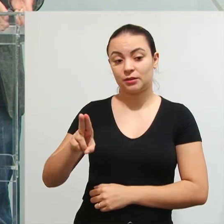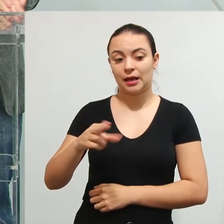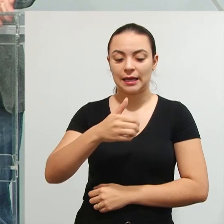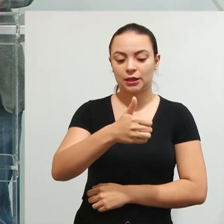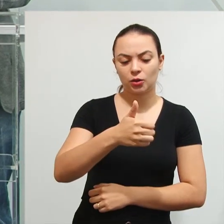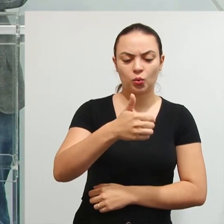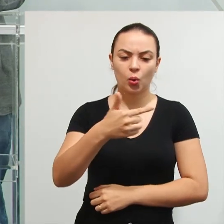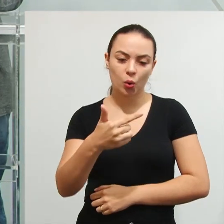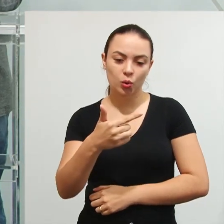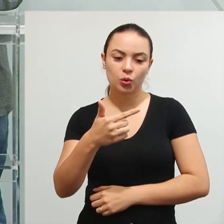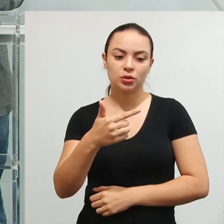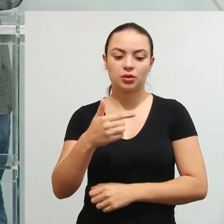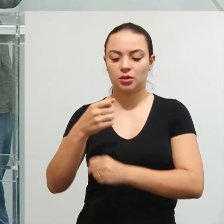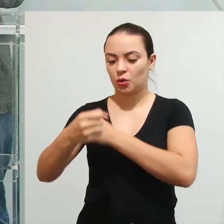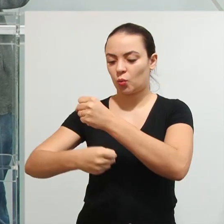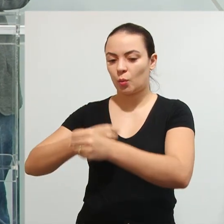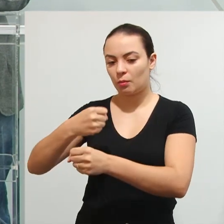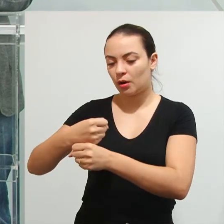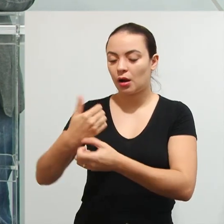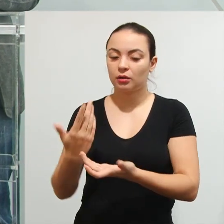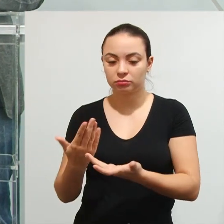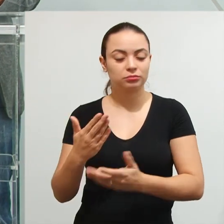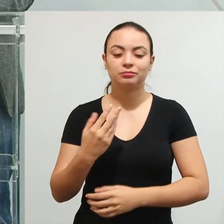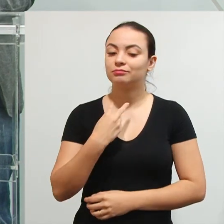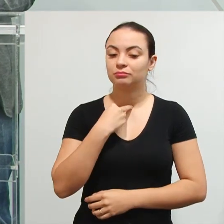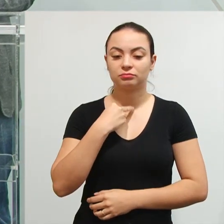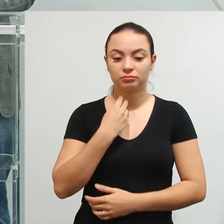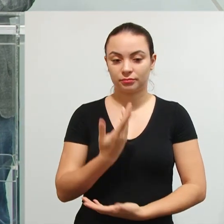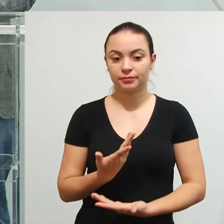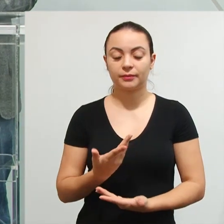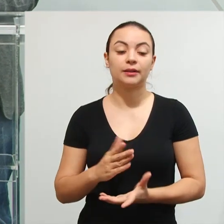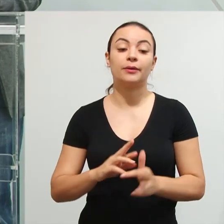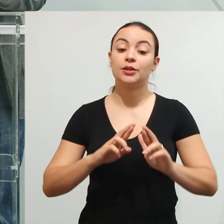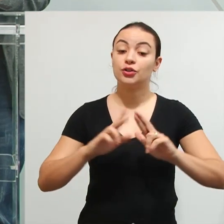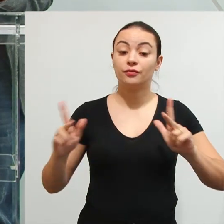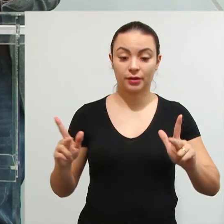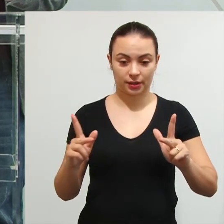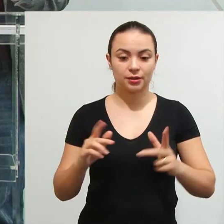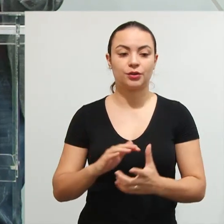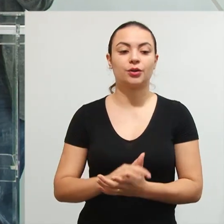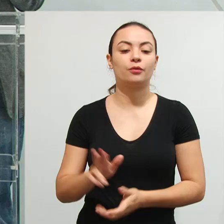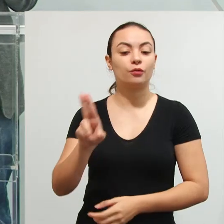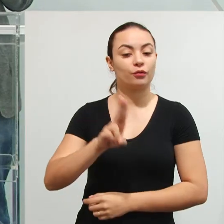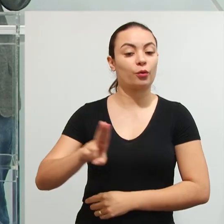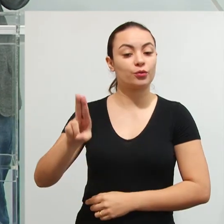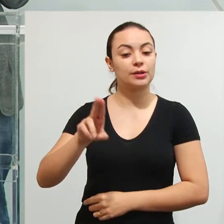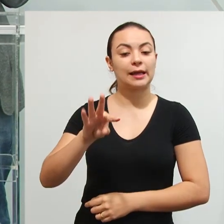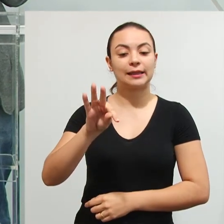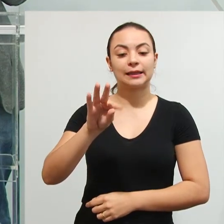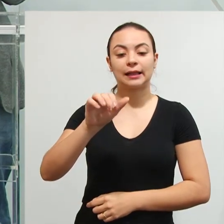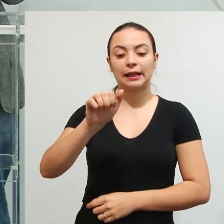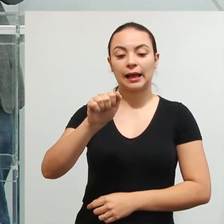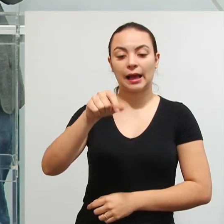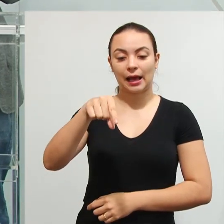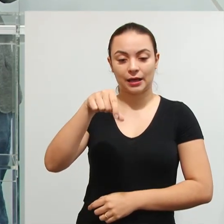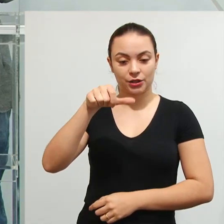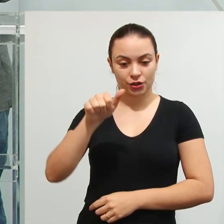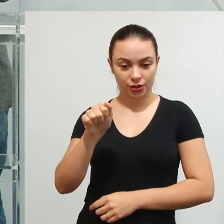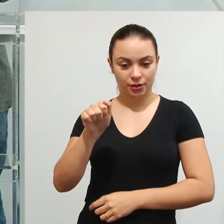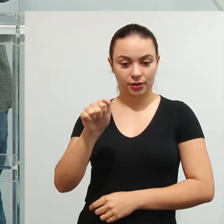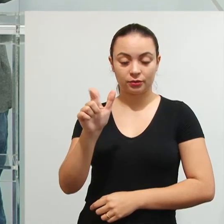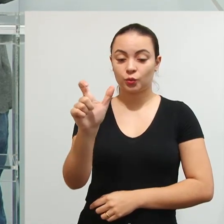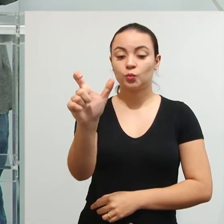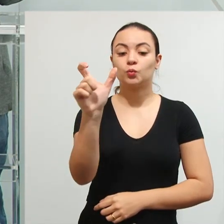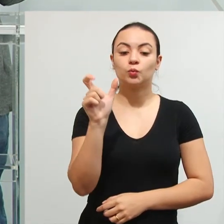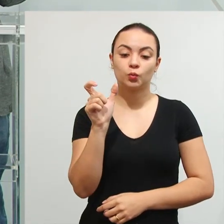em juros compostos a gente vai usar um conceito chamado taxa equivalente Eu quero uma taxa que tenha o mesmo